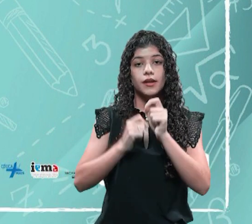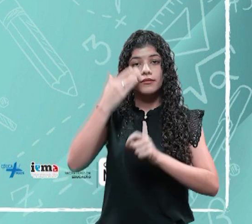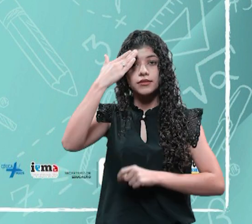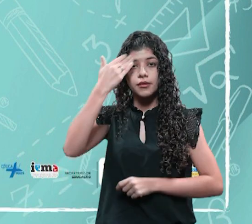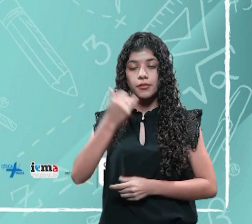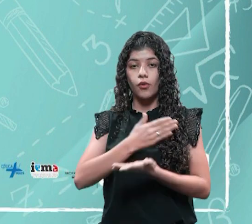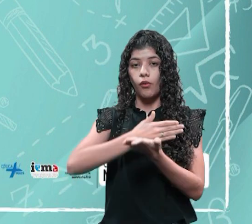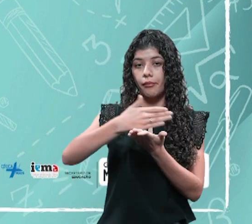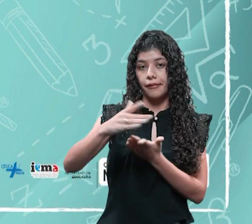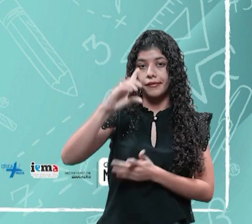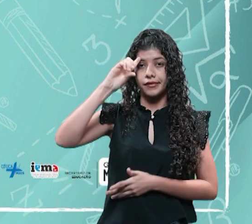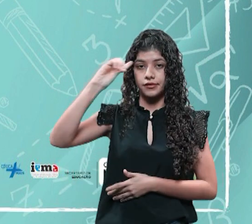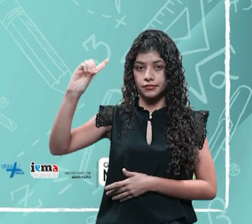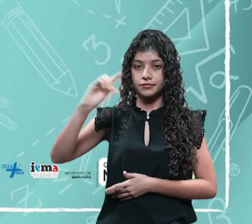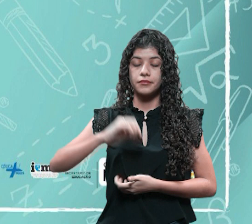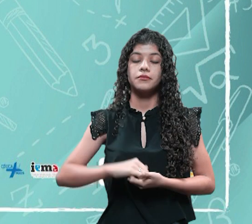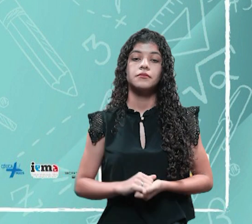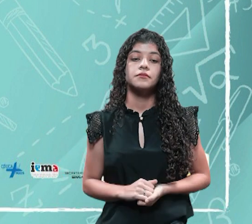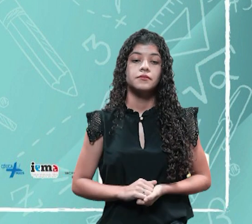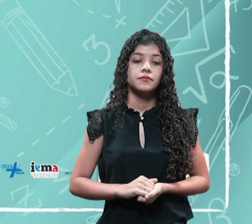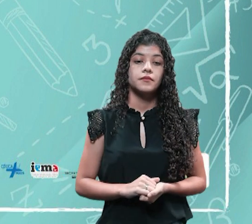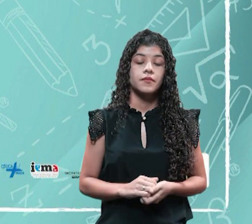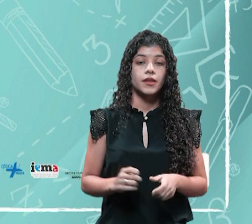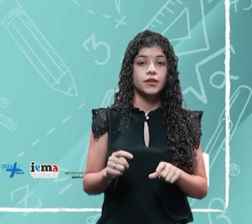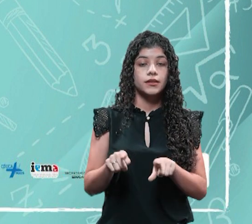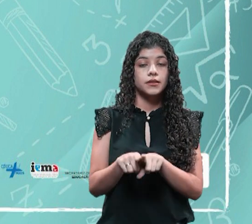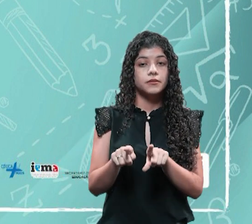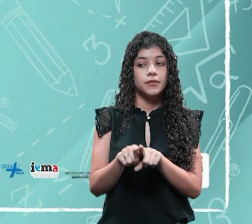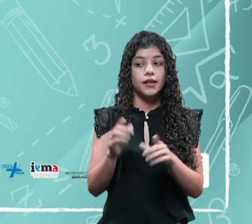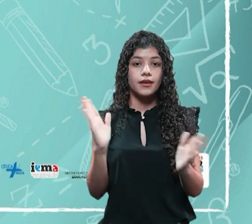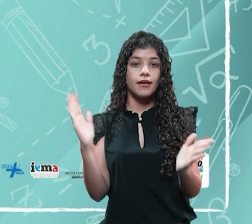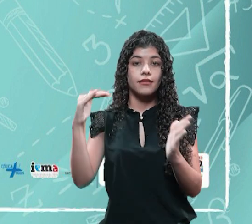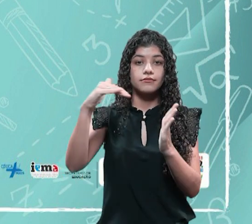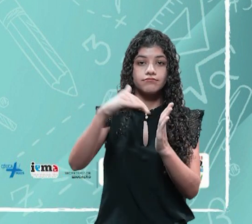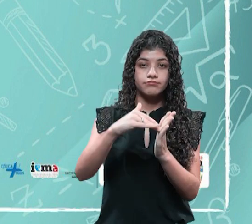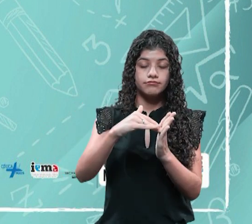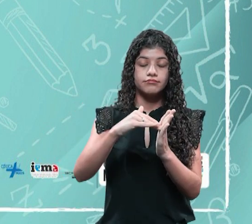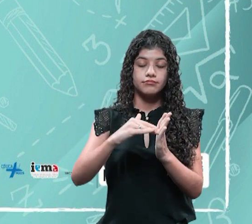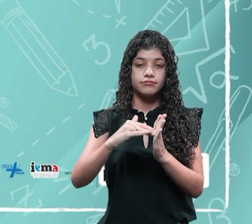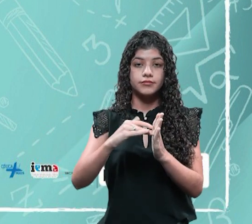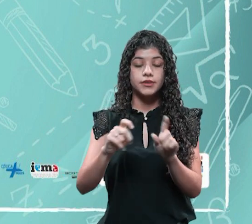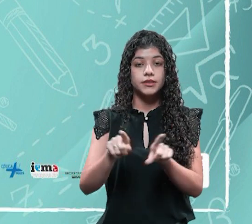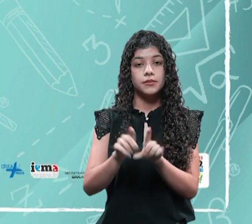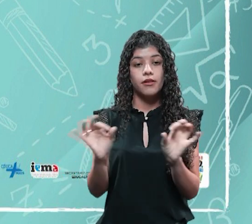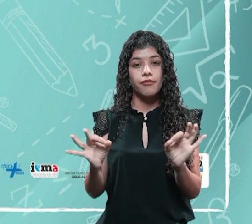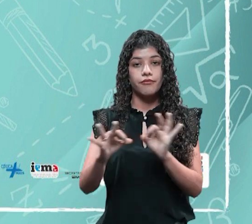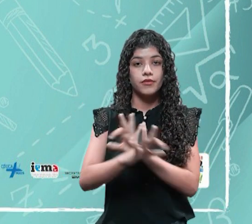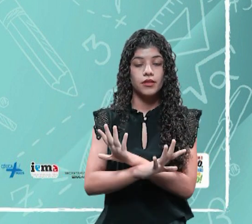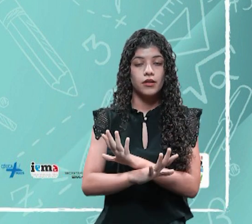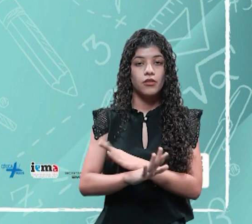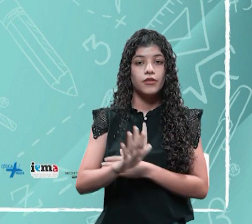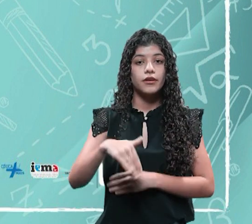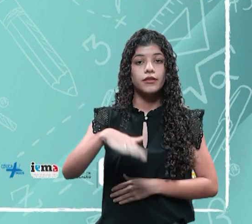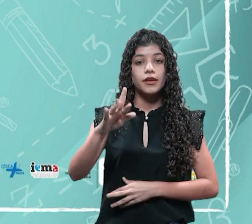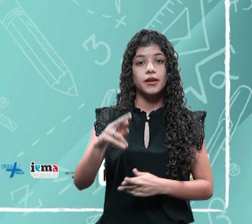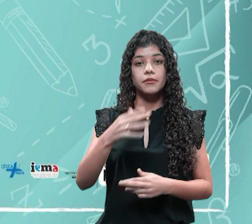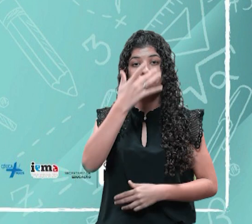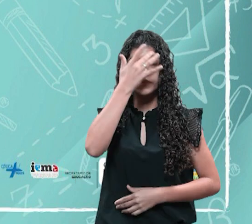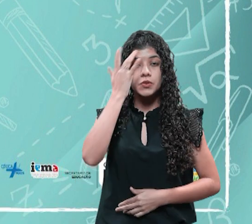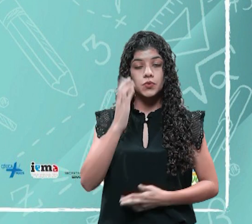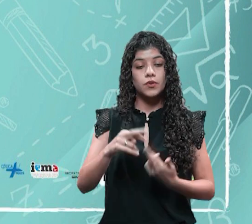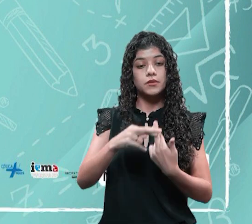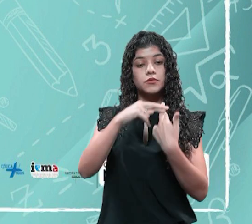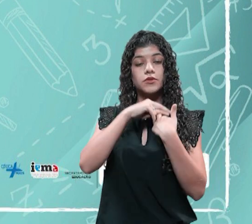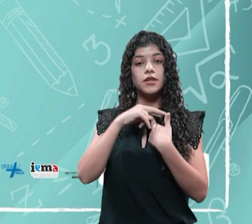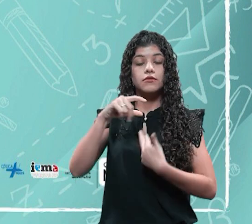data de início que isso acontece, a data limite para essa tarefa e a data final. E quem foi o responsável e